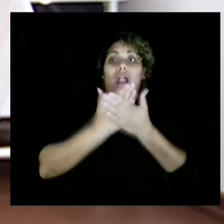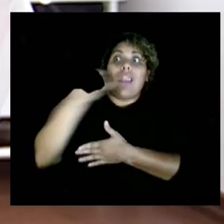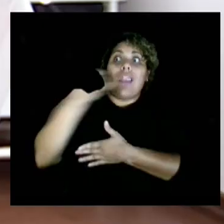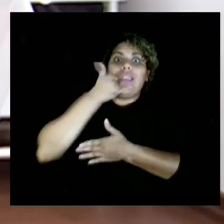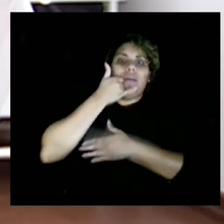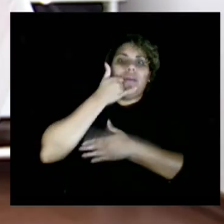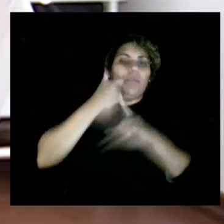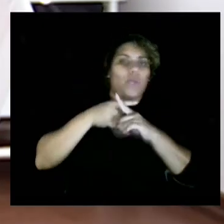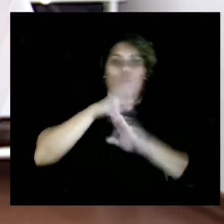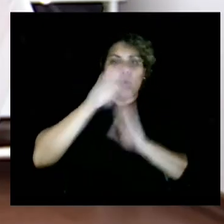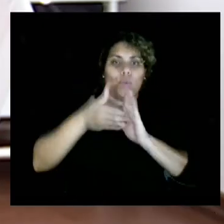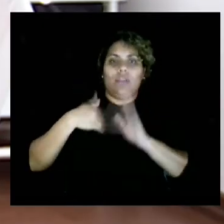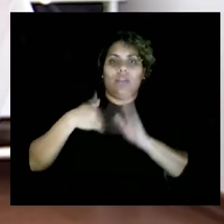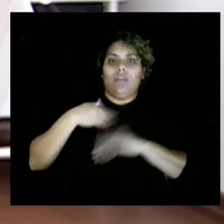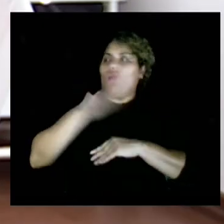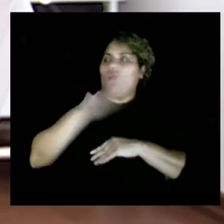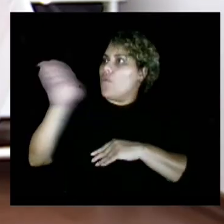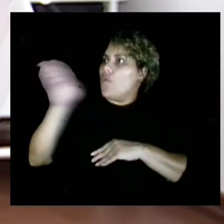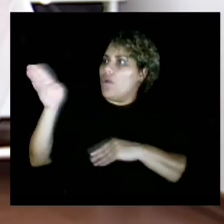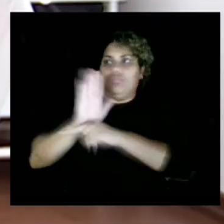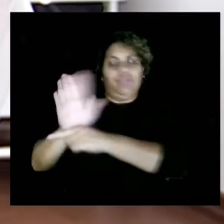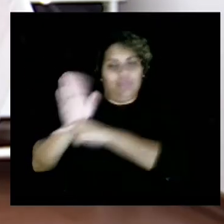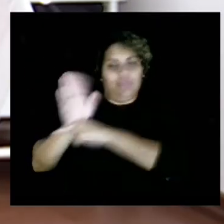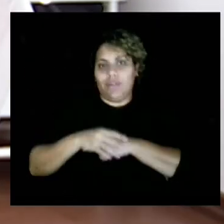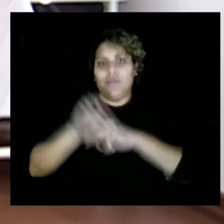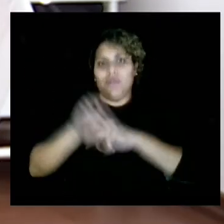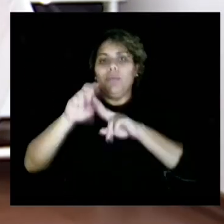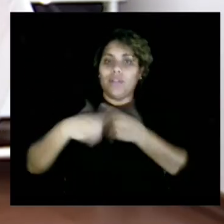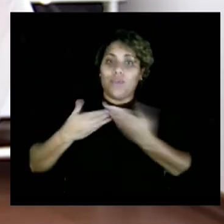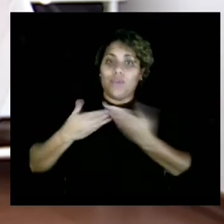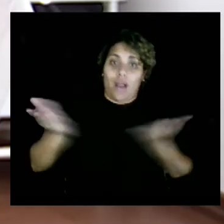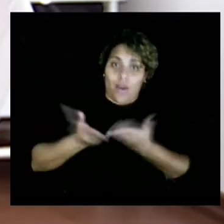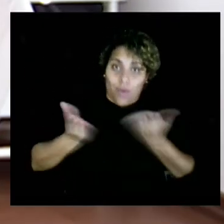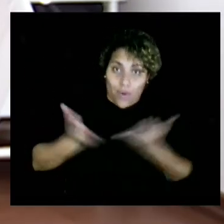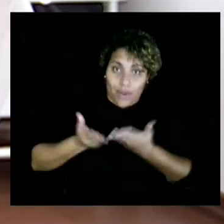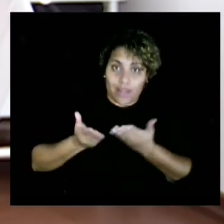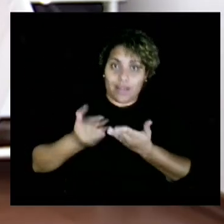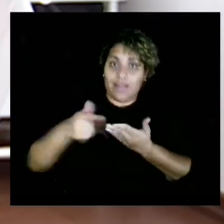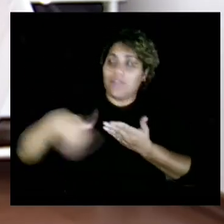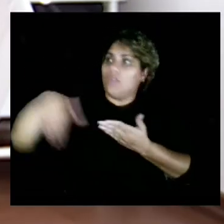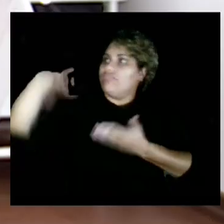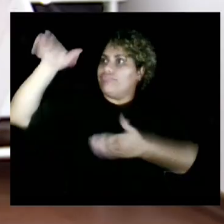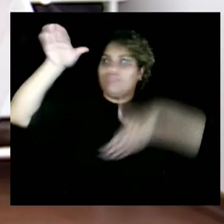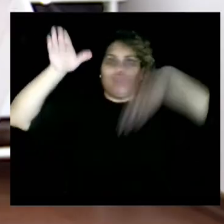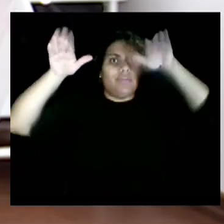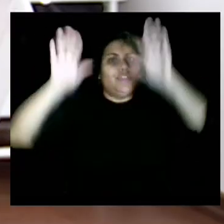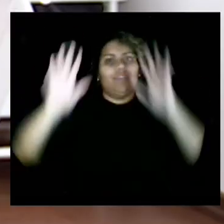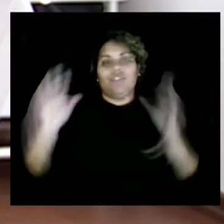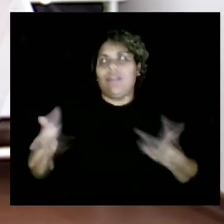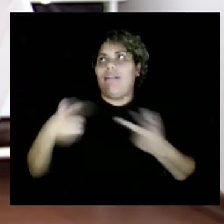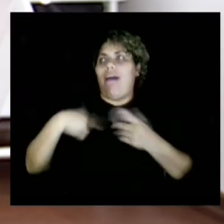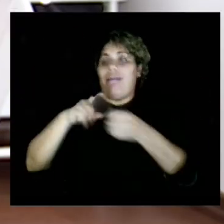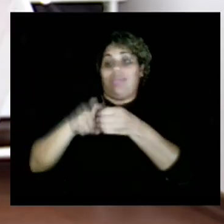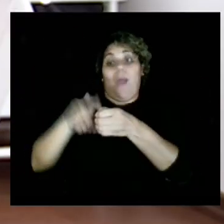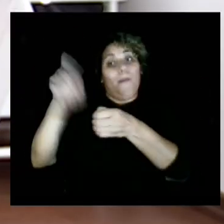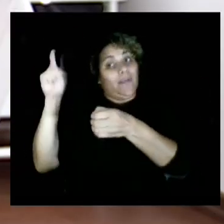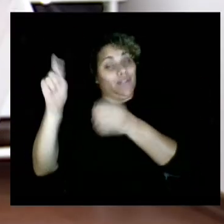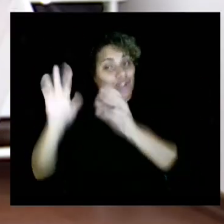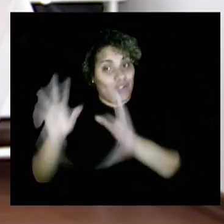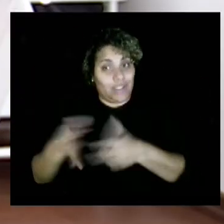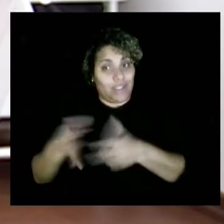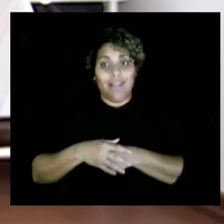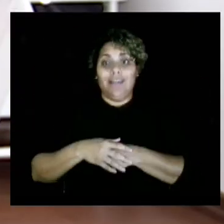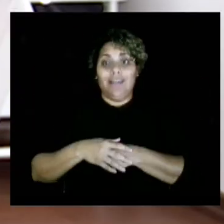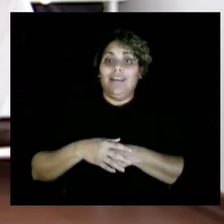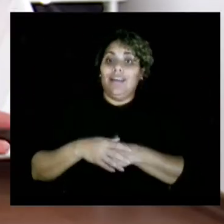corro. Então, agora que eles estão mais velhos, mais independentes, eu posso